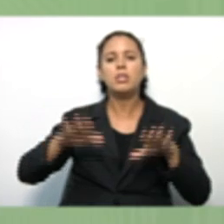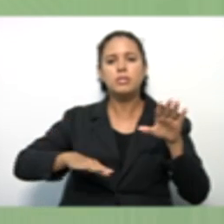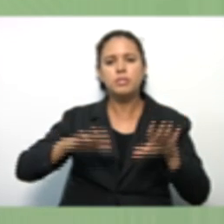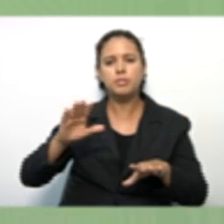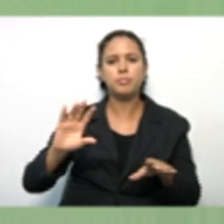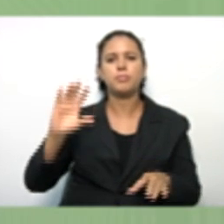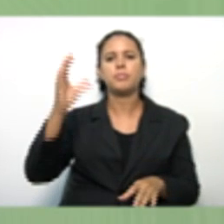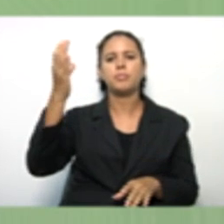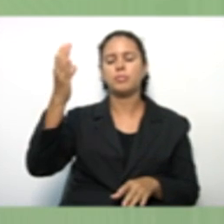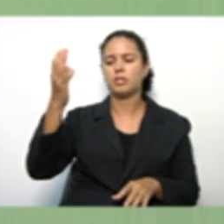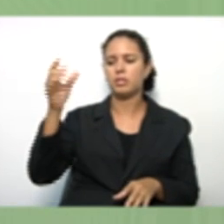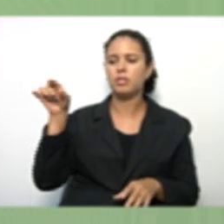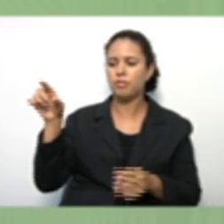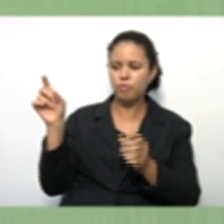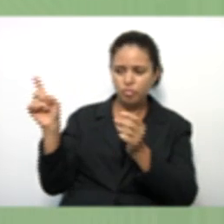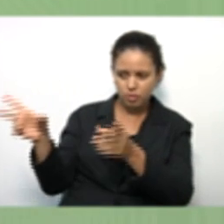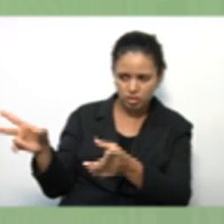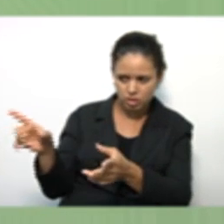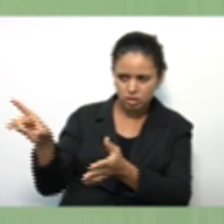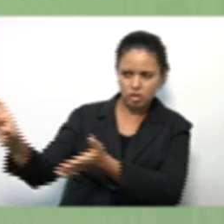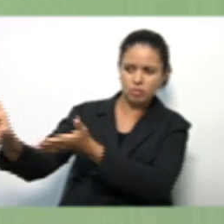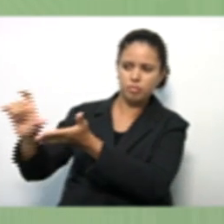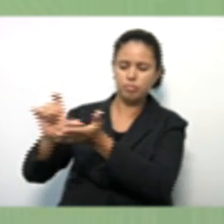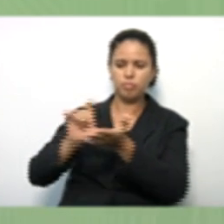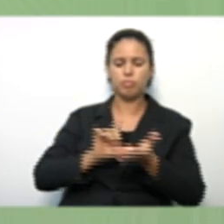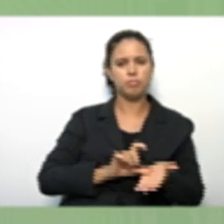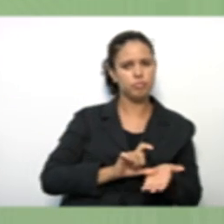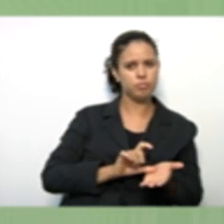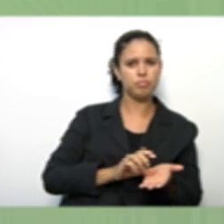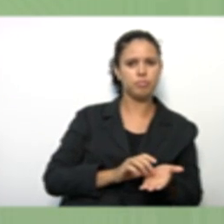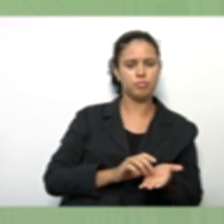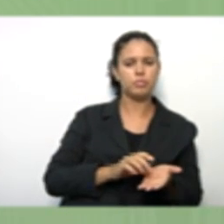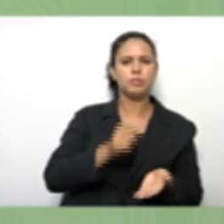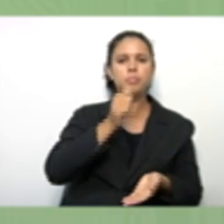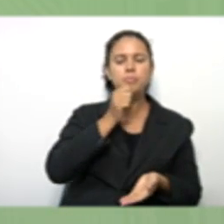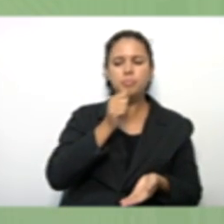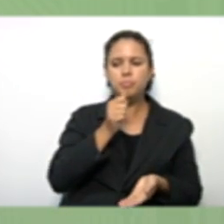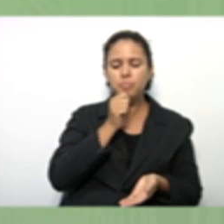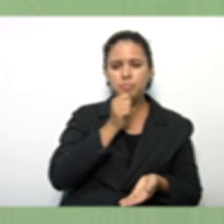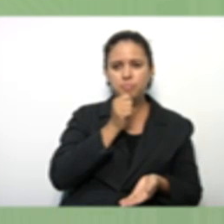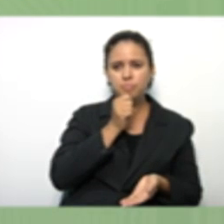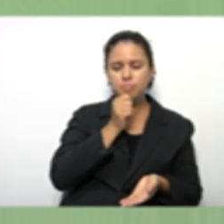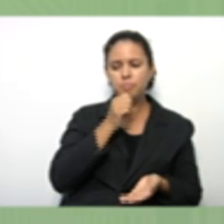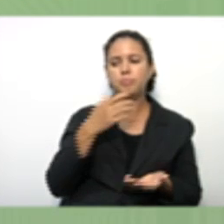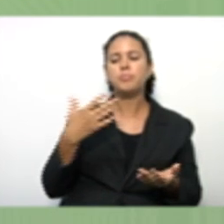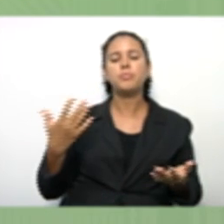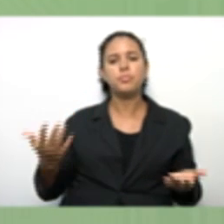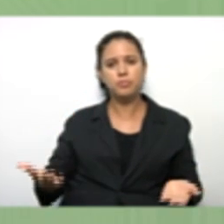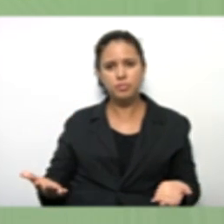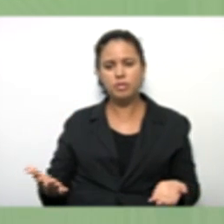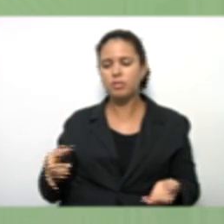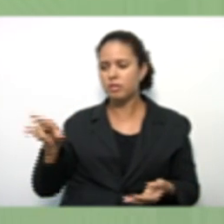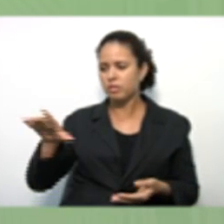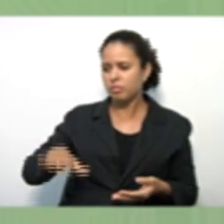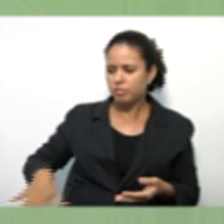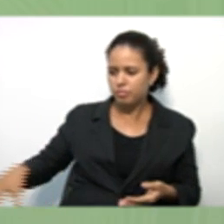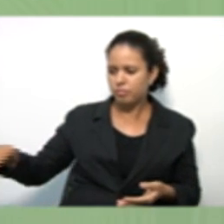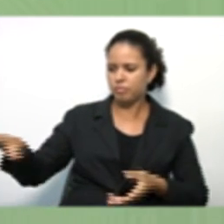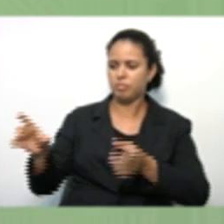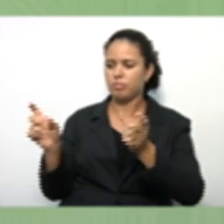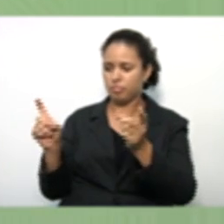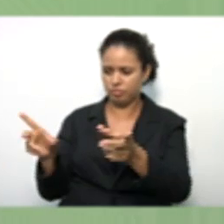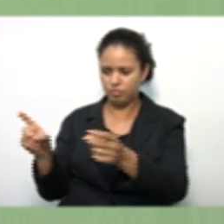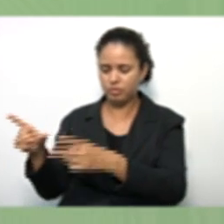Às vezes, ela não recebe esse recurso, esse dinheiro à vista. Então, o supermercado tem um prazo para